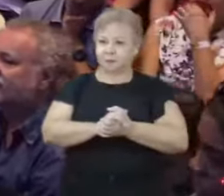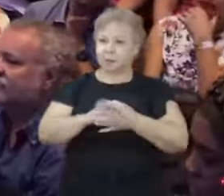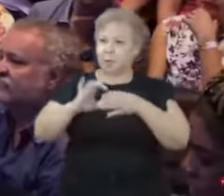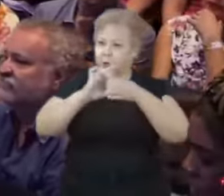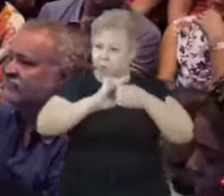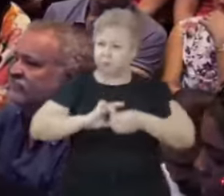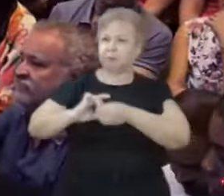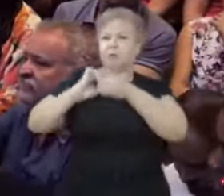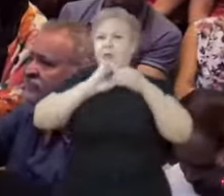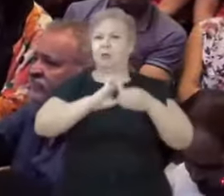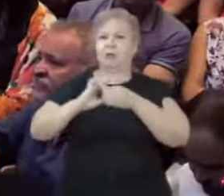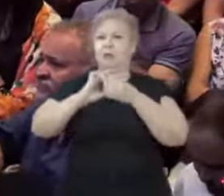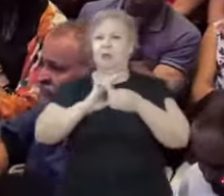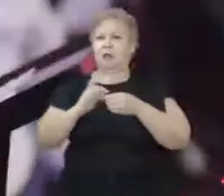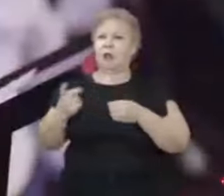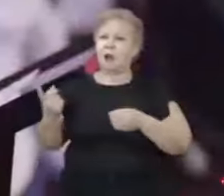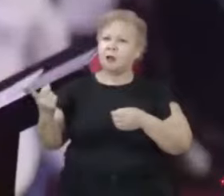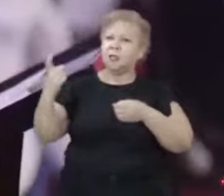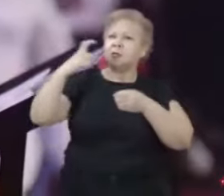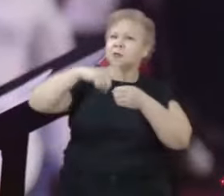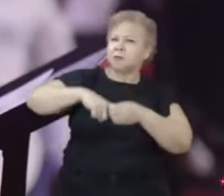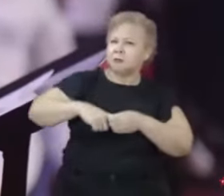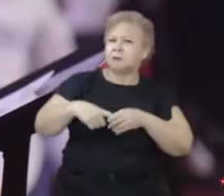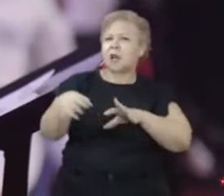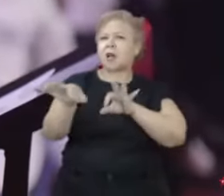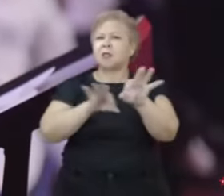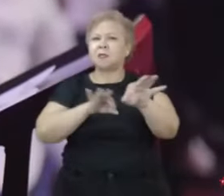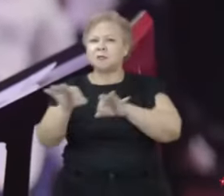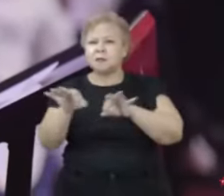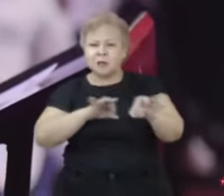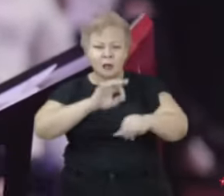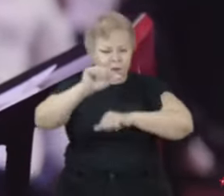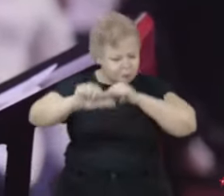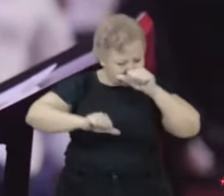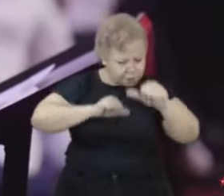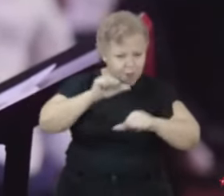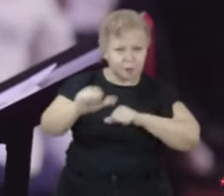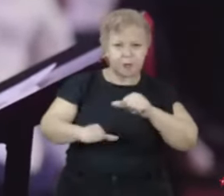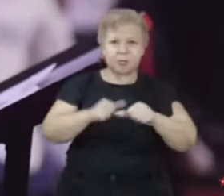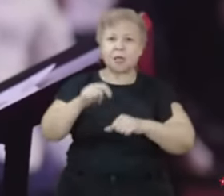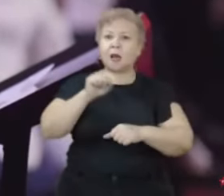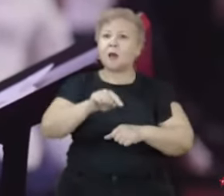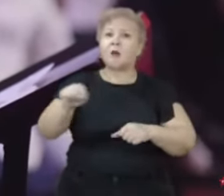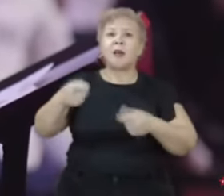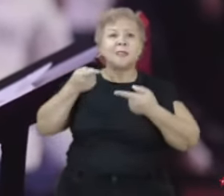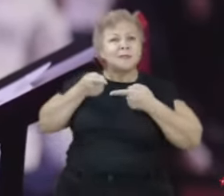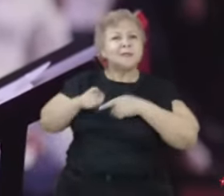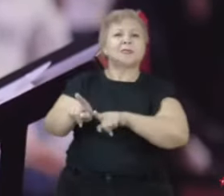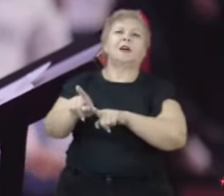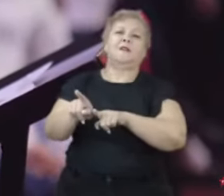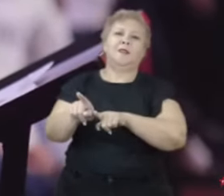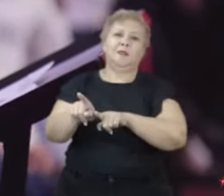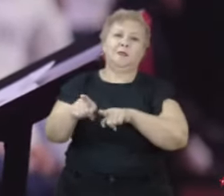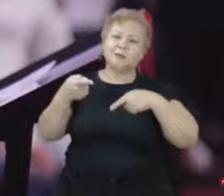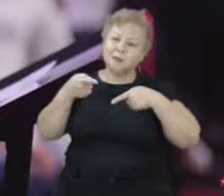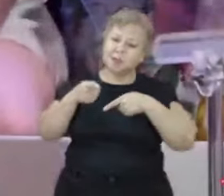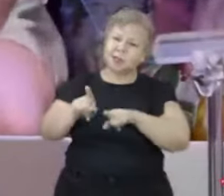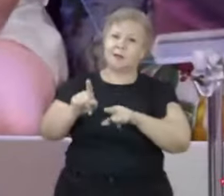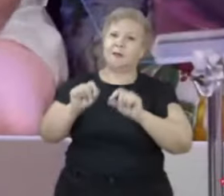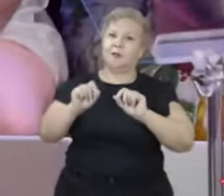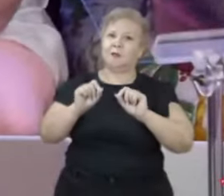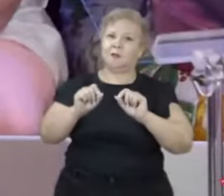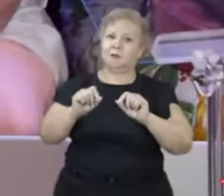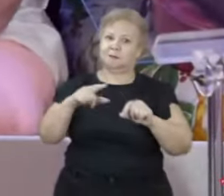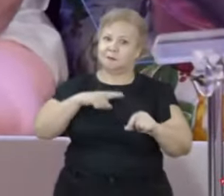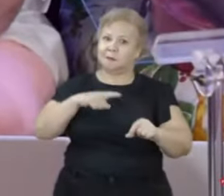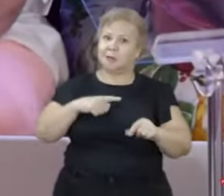União, reconstrução, transformação. Esse é o desafio, gente, que se impõe a